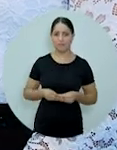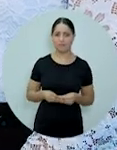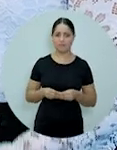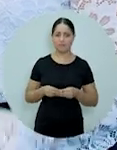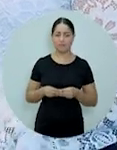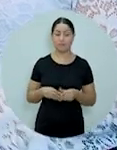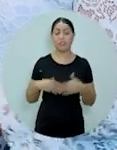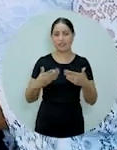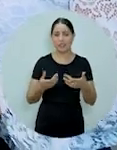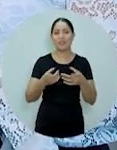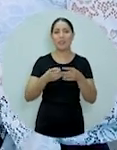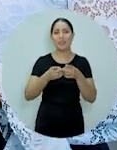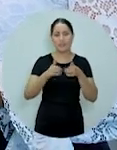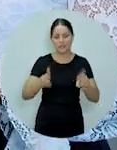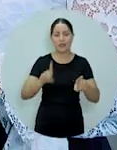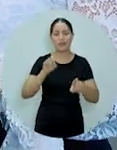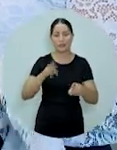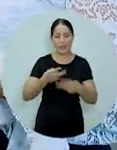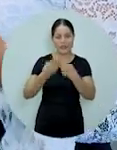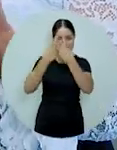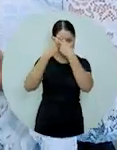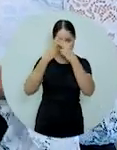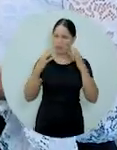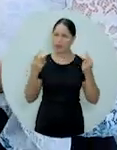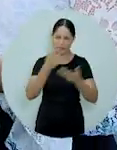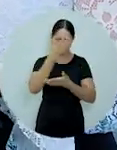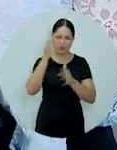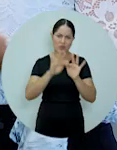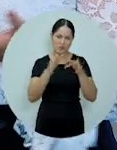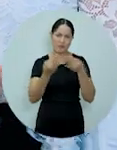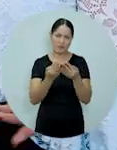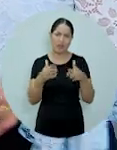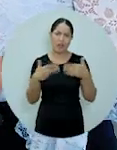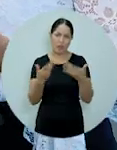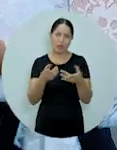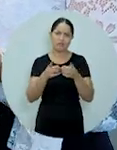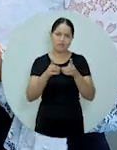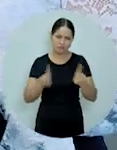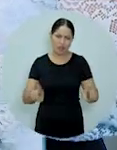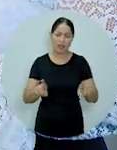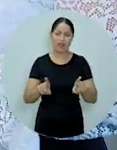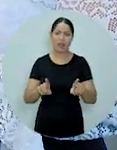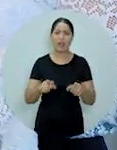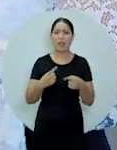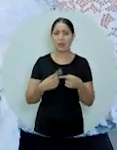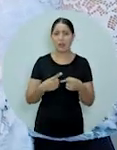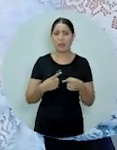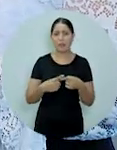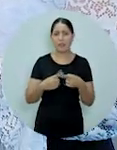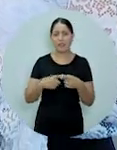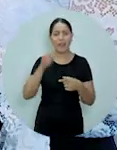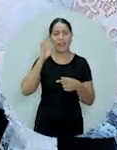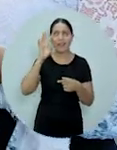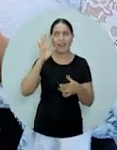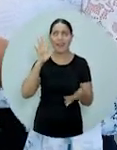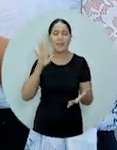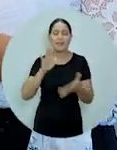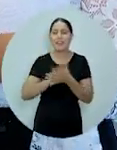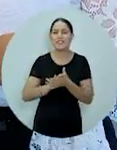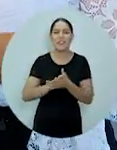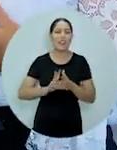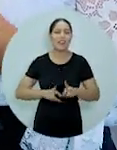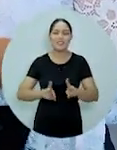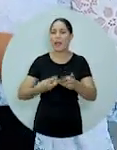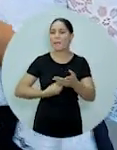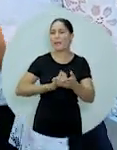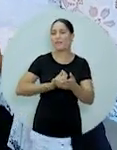crianças? Bom, todo divórcio vai ser traumático para todos os envolvidos. Afinal de contas, a gente casa imaginando que vai ser